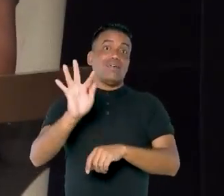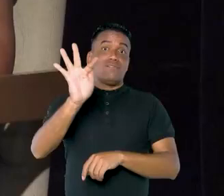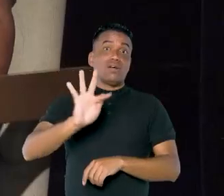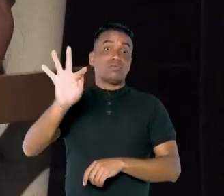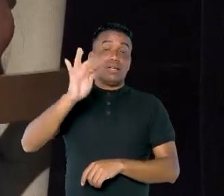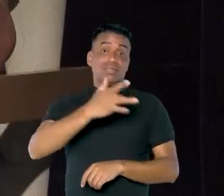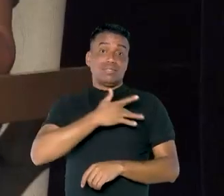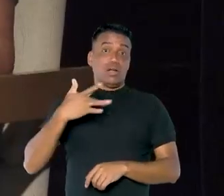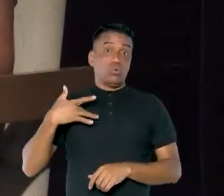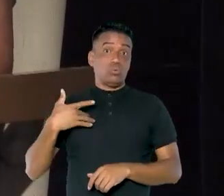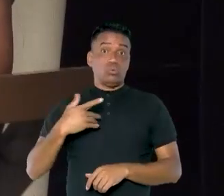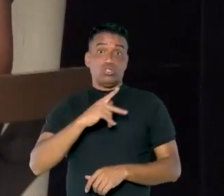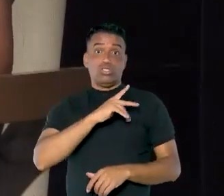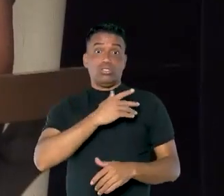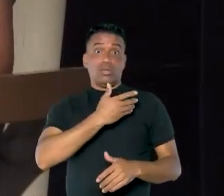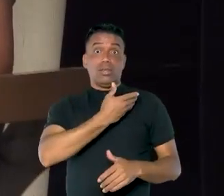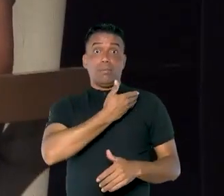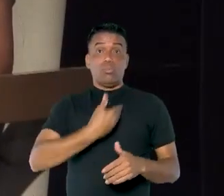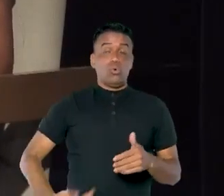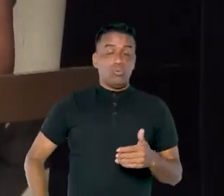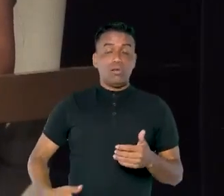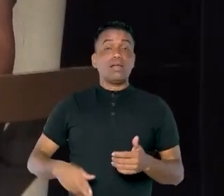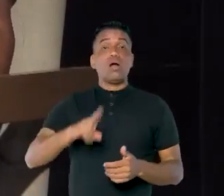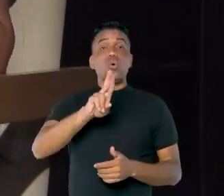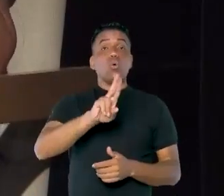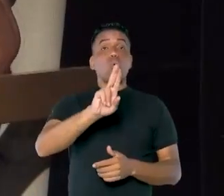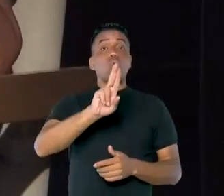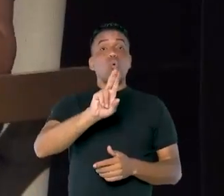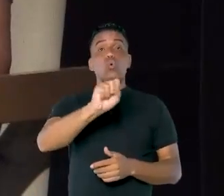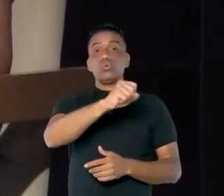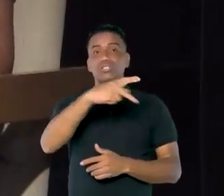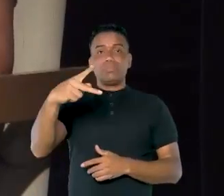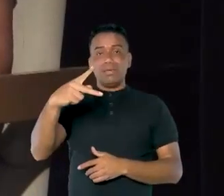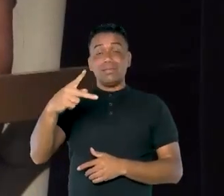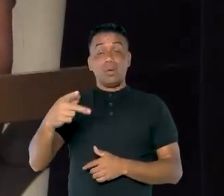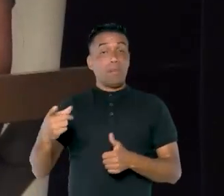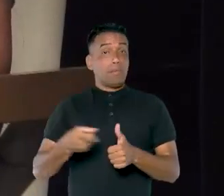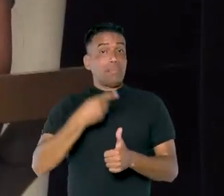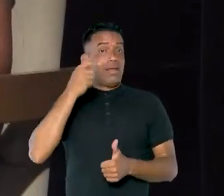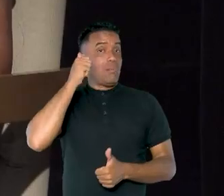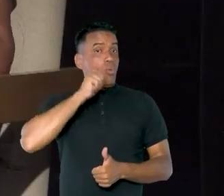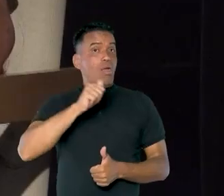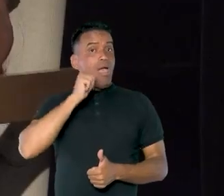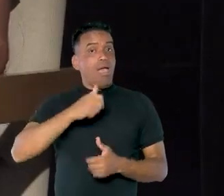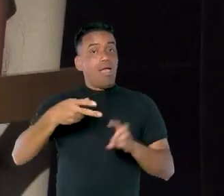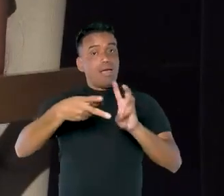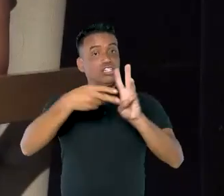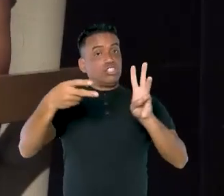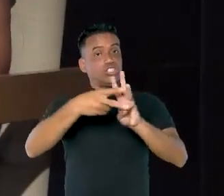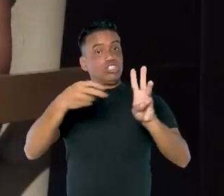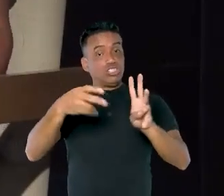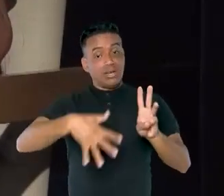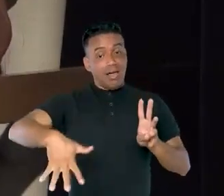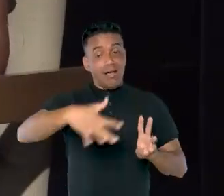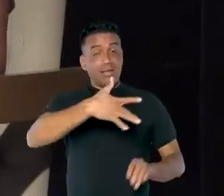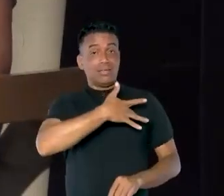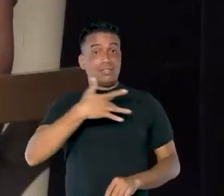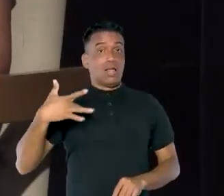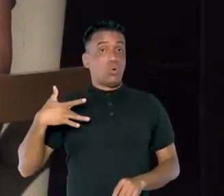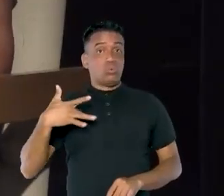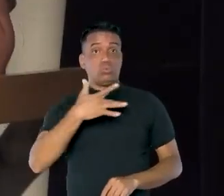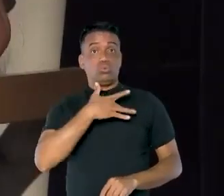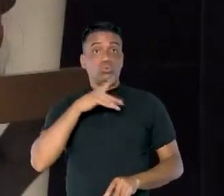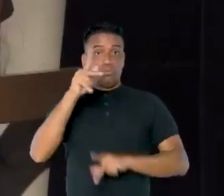USP. Também eu sou a primeira mulher indígena, né, a estar nesse espaço, né, da saúde pública e